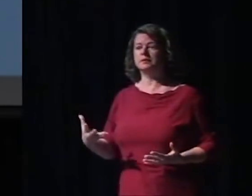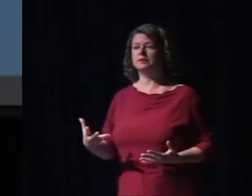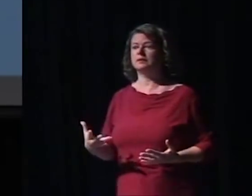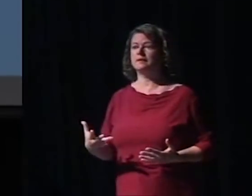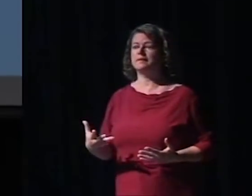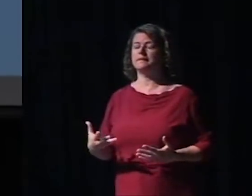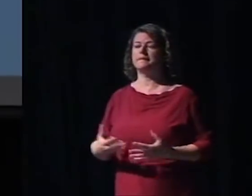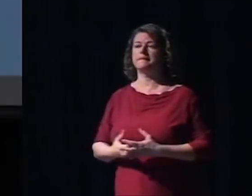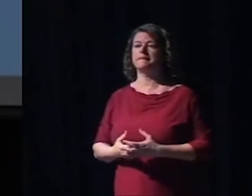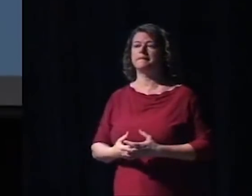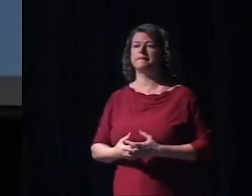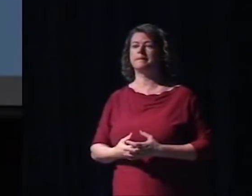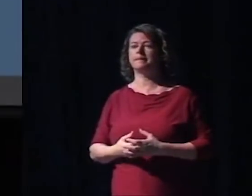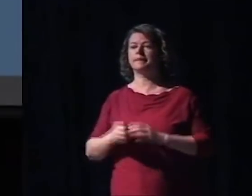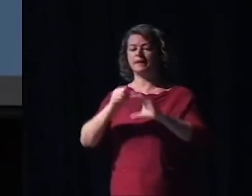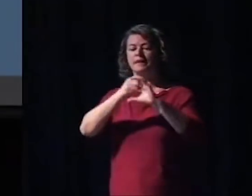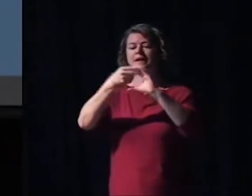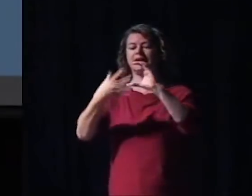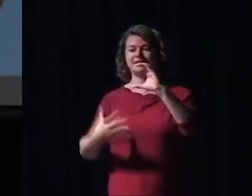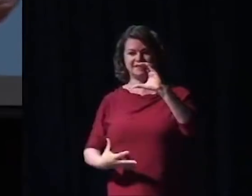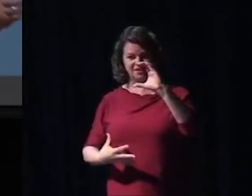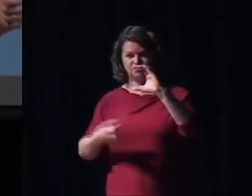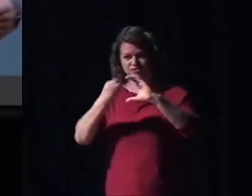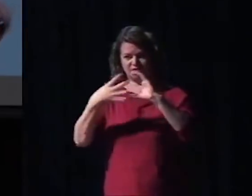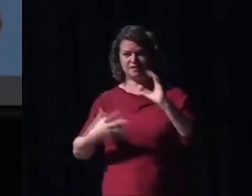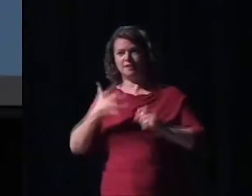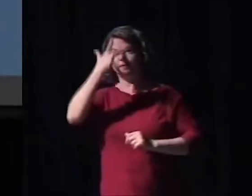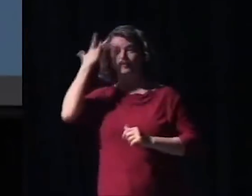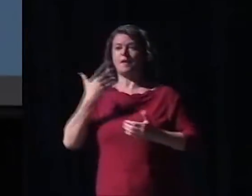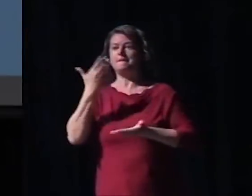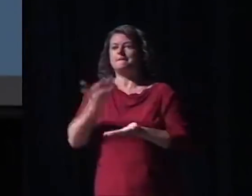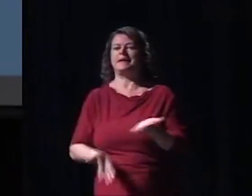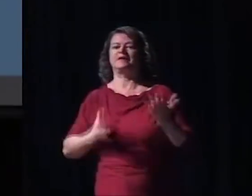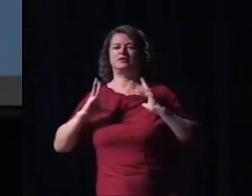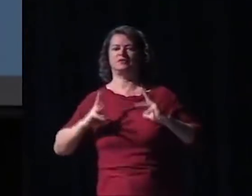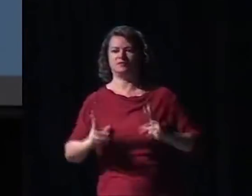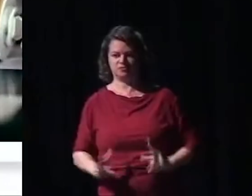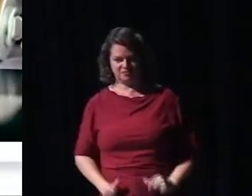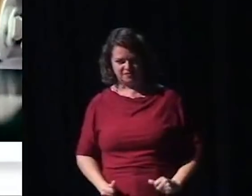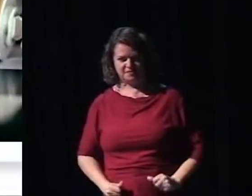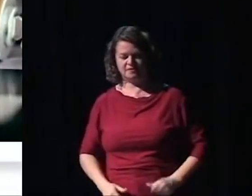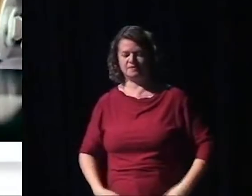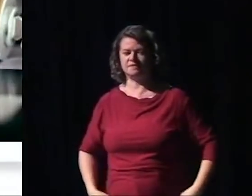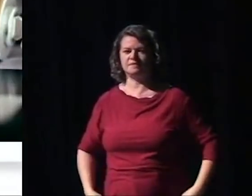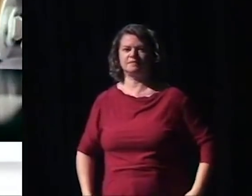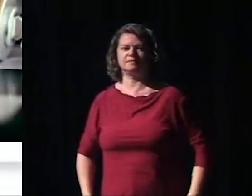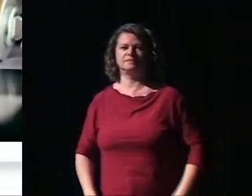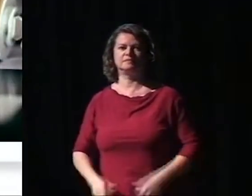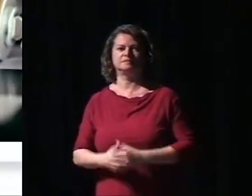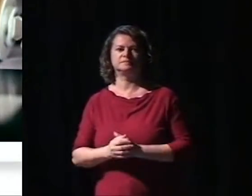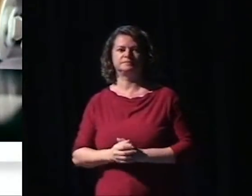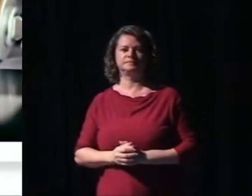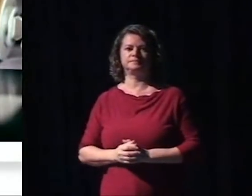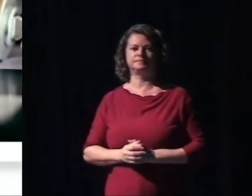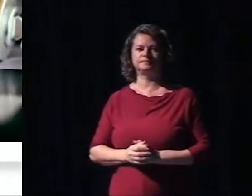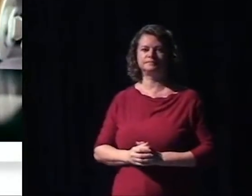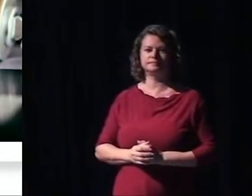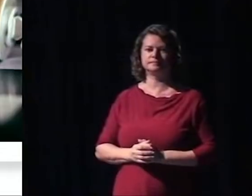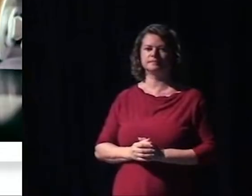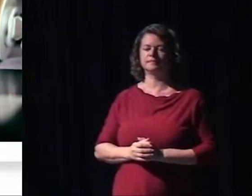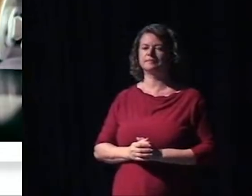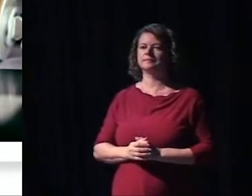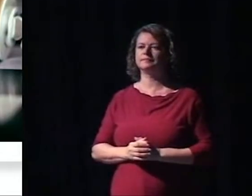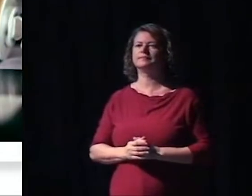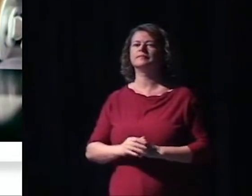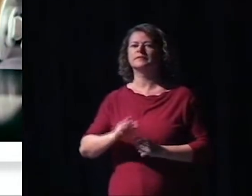Características de uma pessoa que perdeu a santidade. Ele é alguém com estupendo potencial espiritual. Já viu aqueles irmãos? Eu já